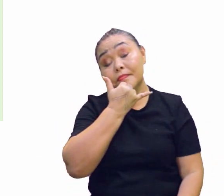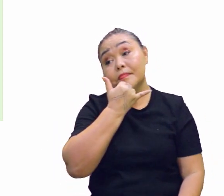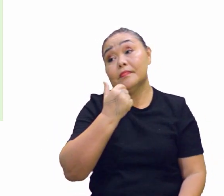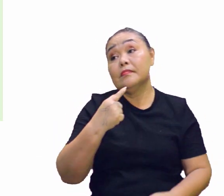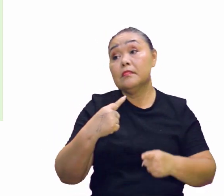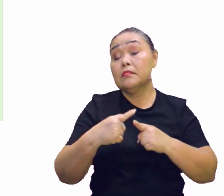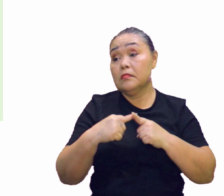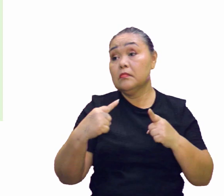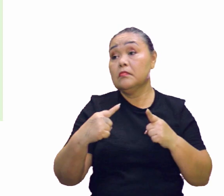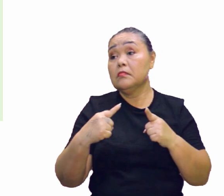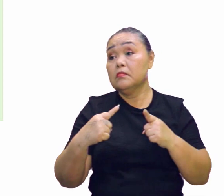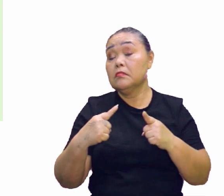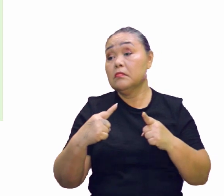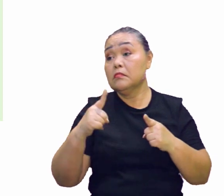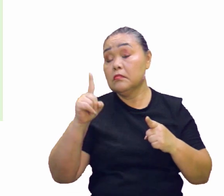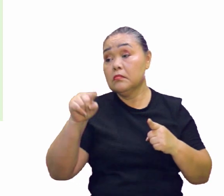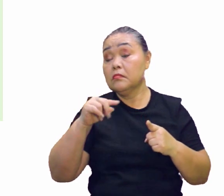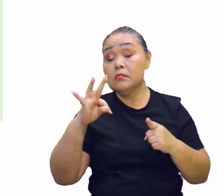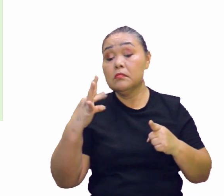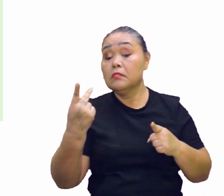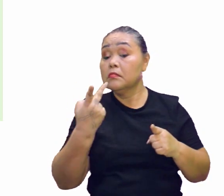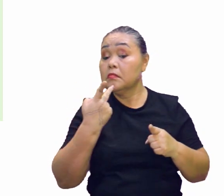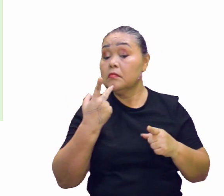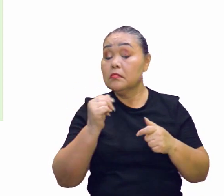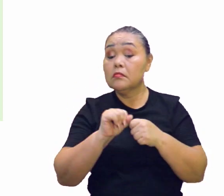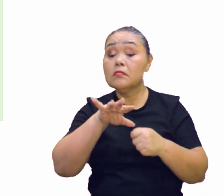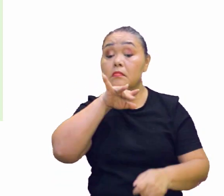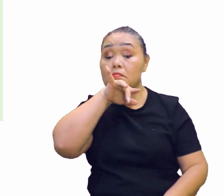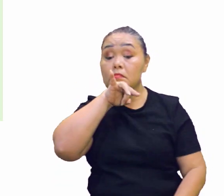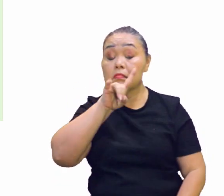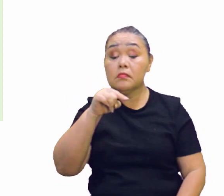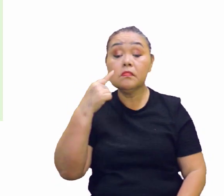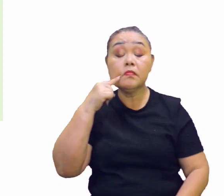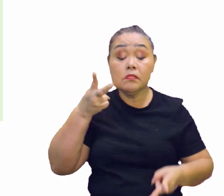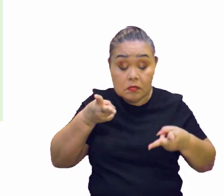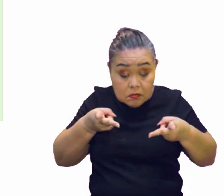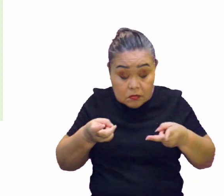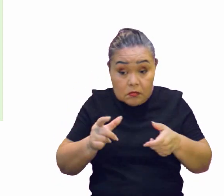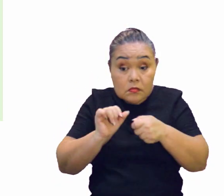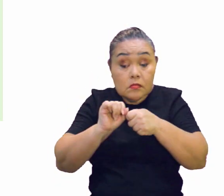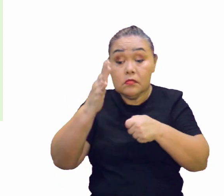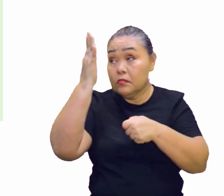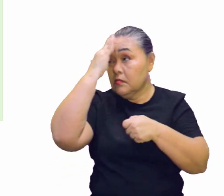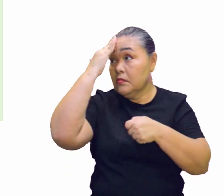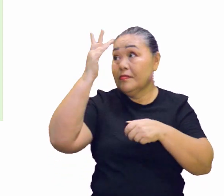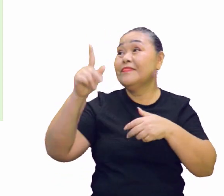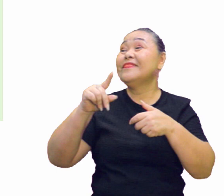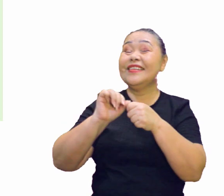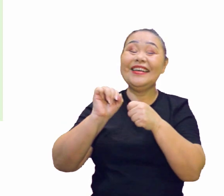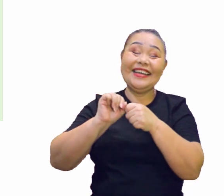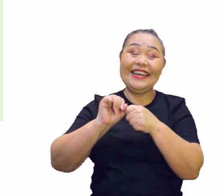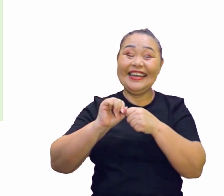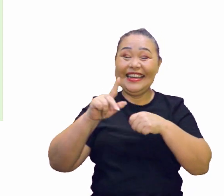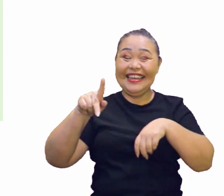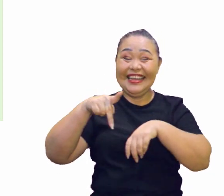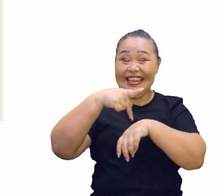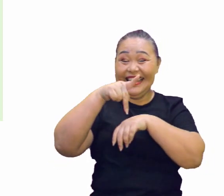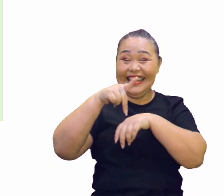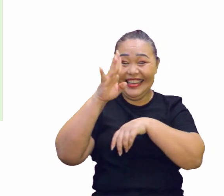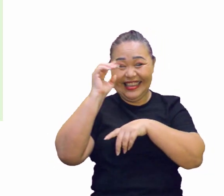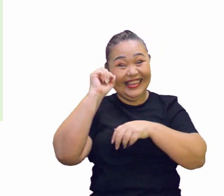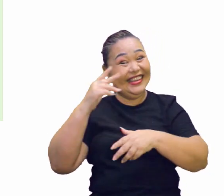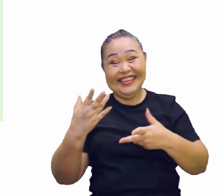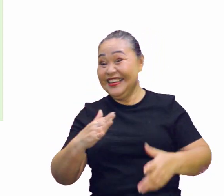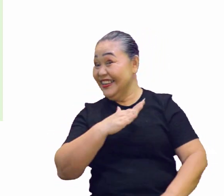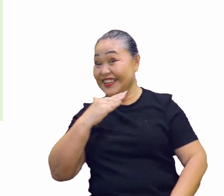isso... De tudo isso que a gente falou de ruim aí, desse câncer, pelo menos a gente sabe que o Brasil não vai morrer, né? Exatamente.